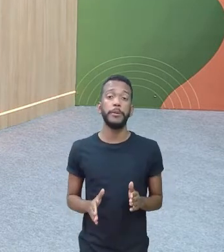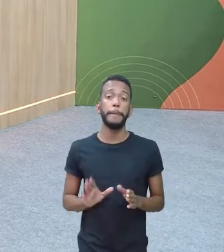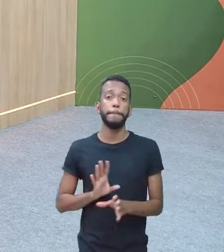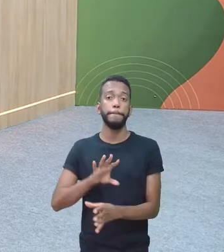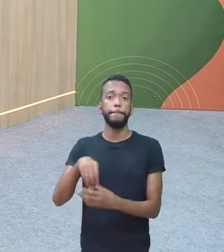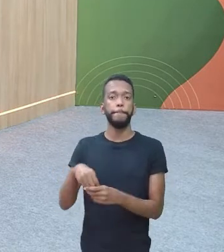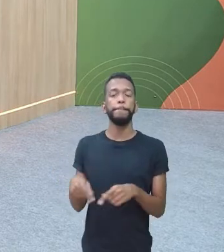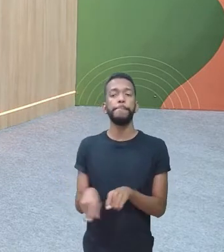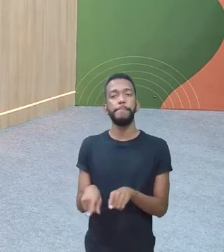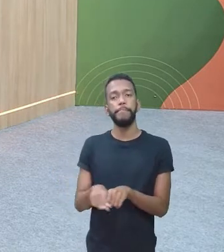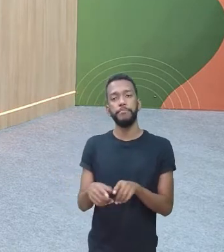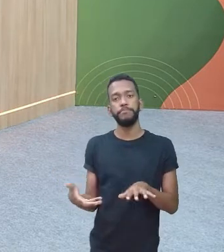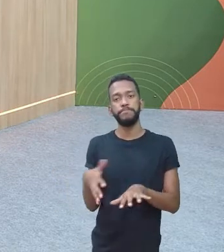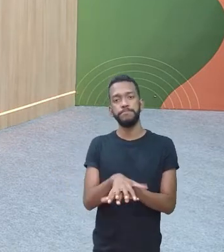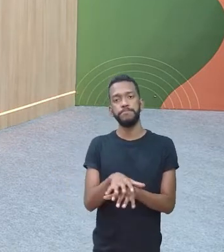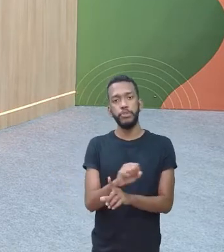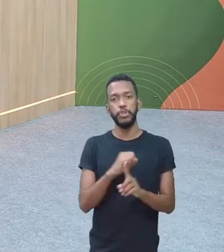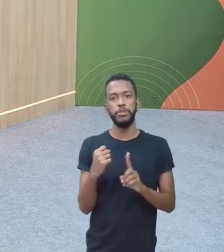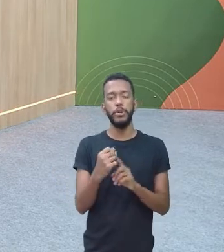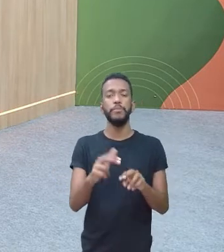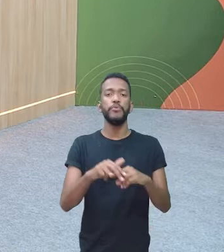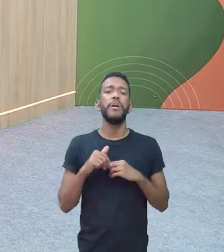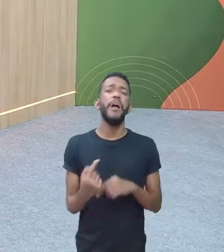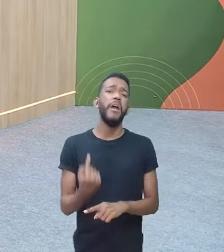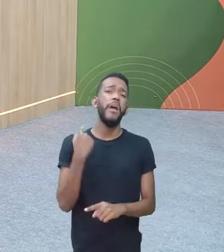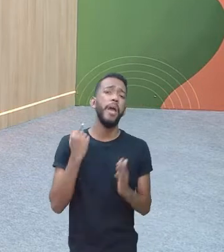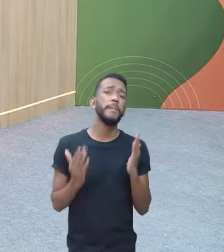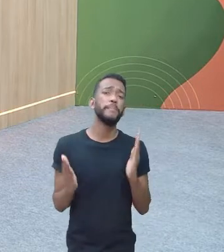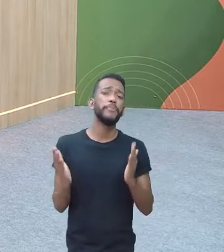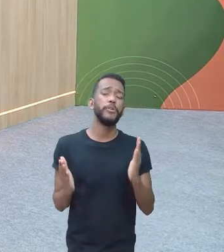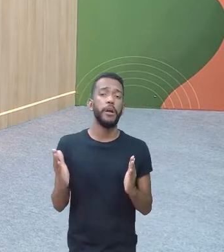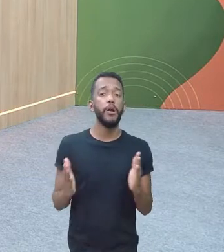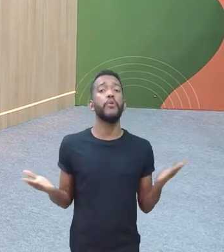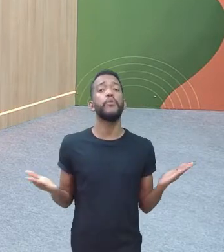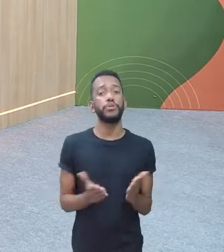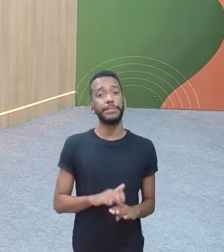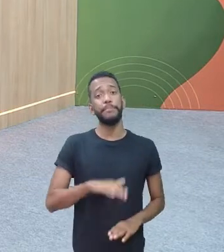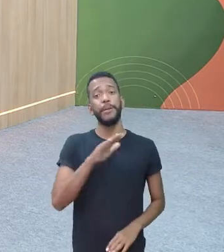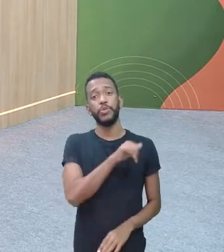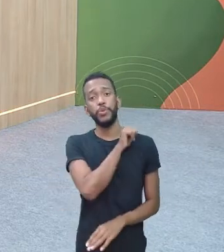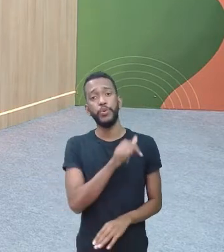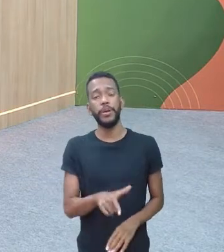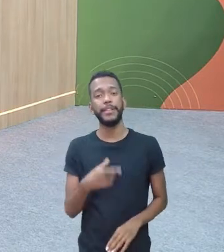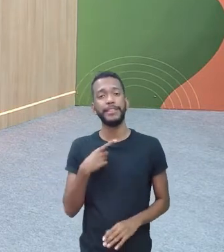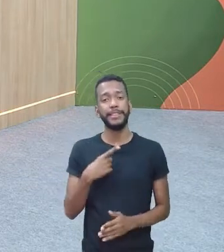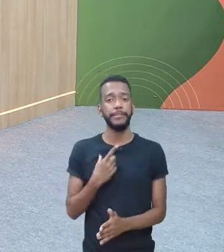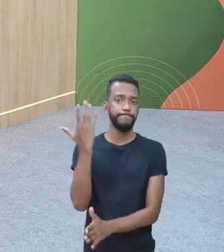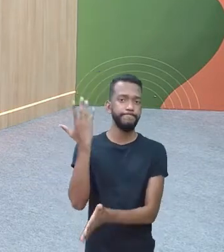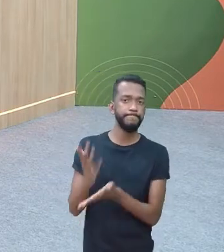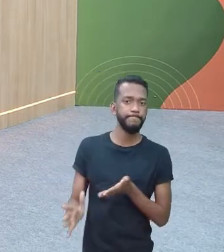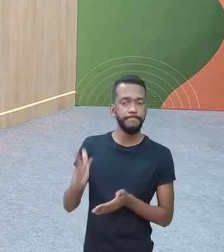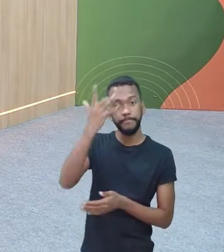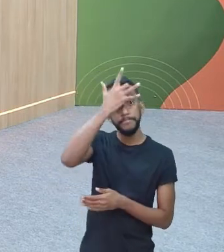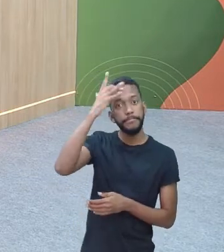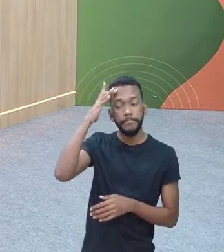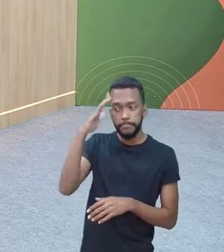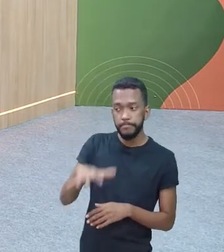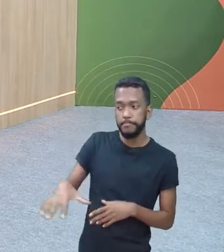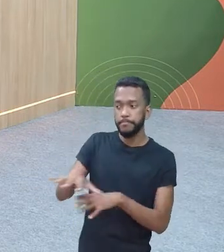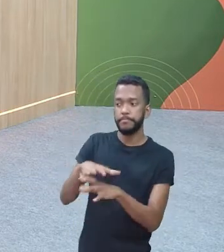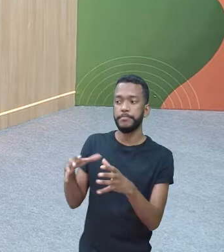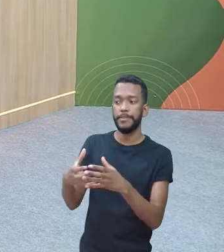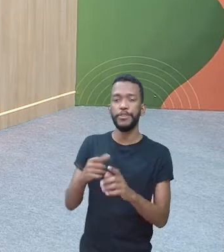inserção social também, porque naquela época, mais do que hoje, havia muita exclusão dessas pessoas